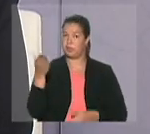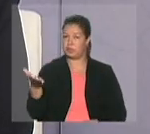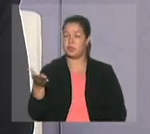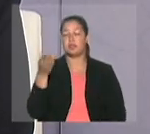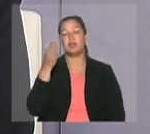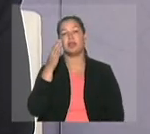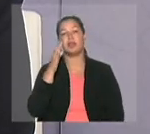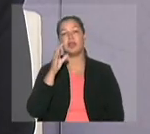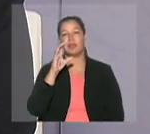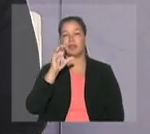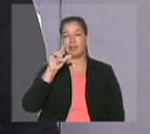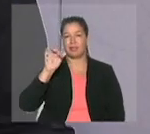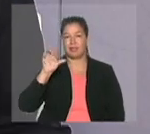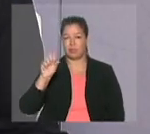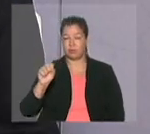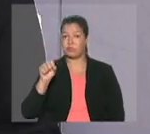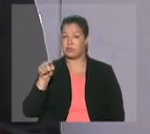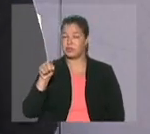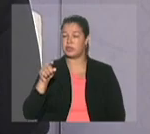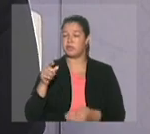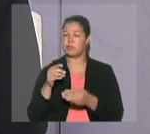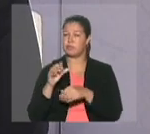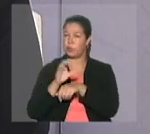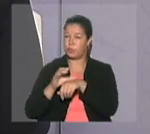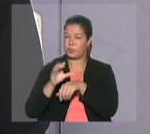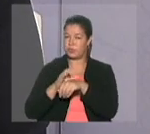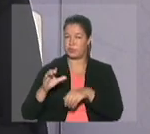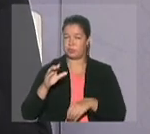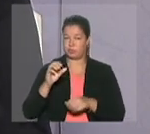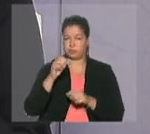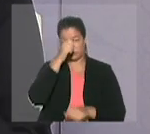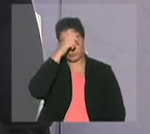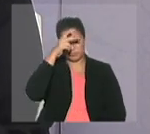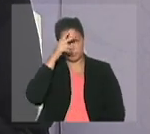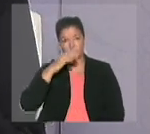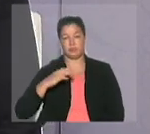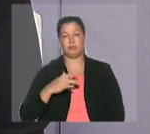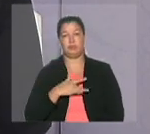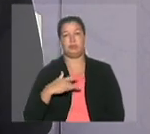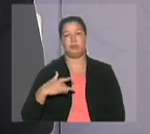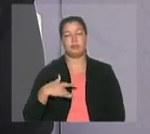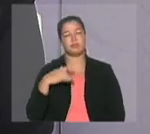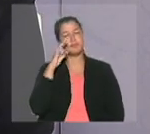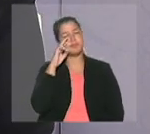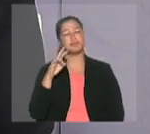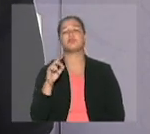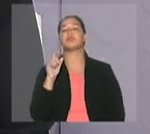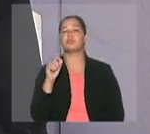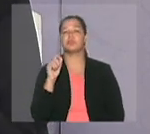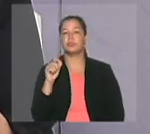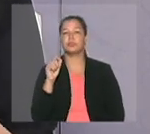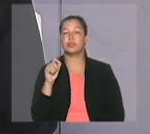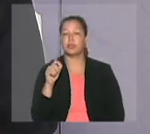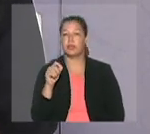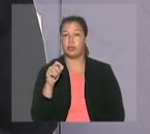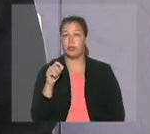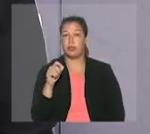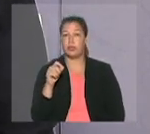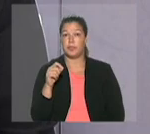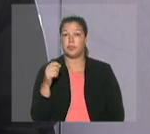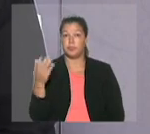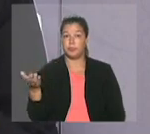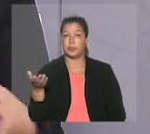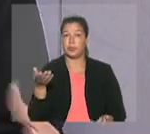do Conselho Municipal de Saúde. Eu queria saber, a gente vê que os índices de mortalidade materna entre a